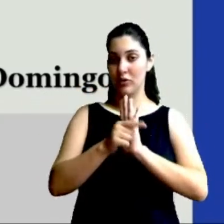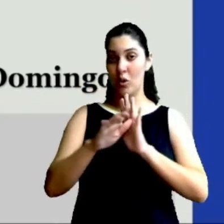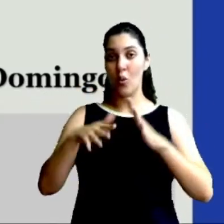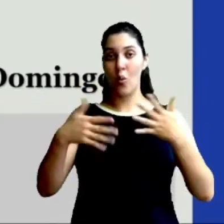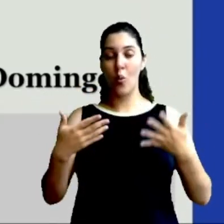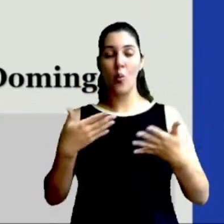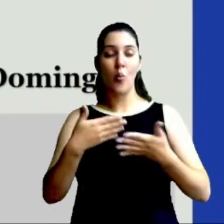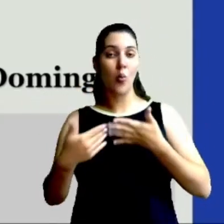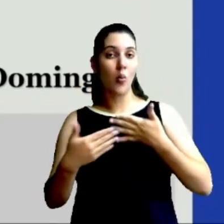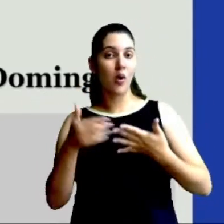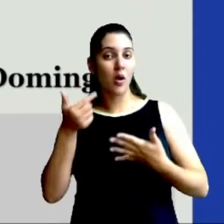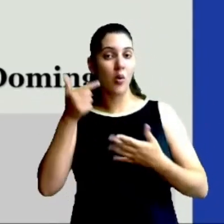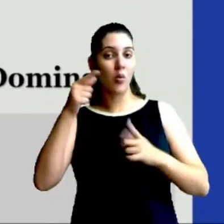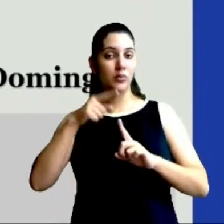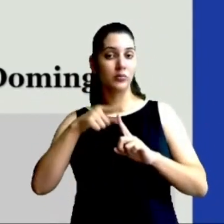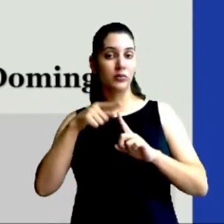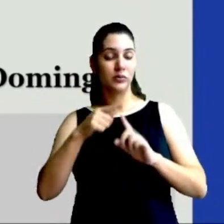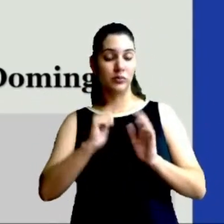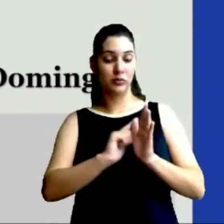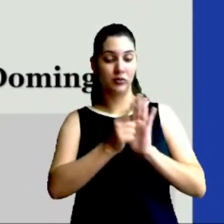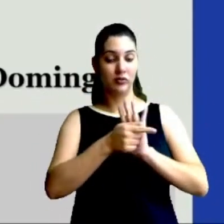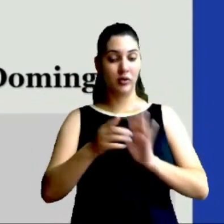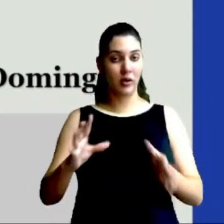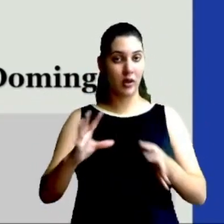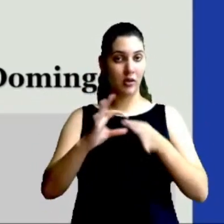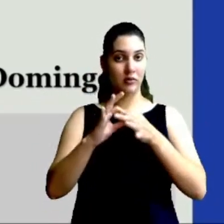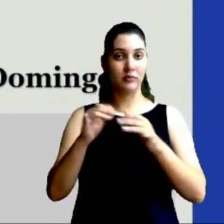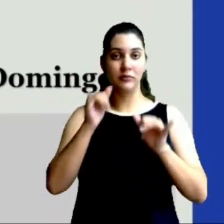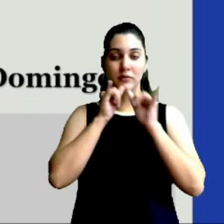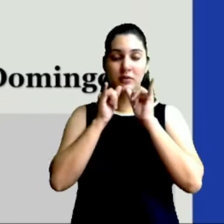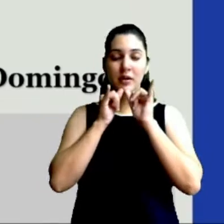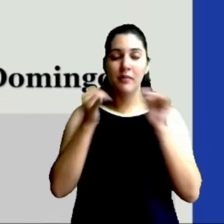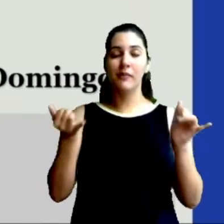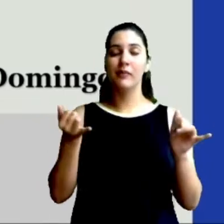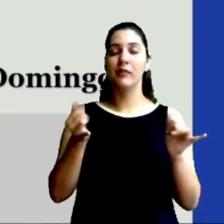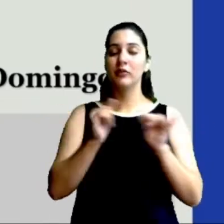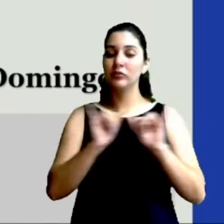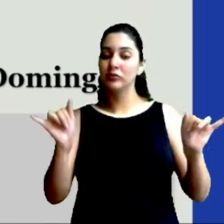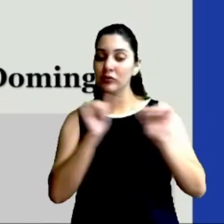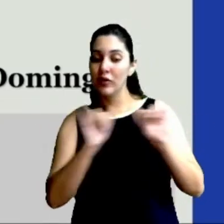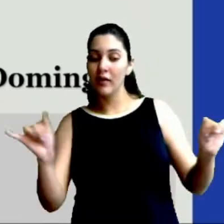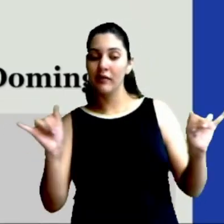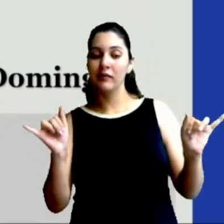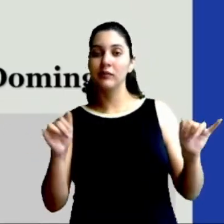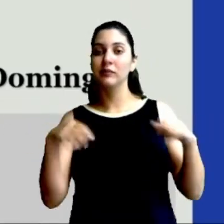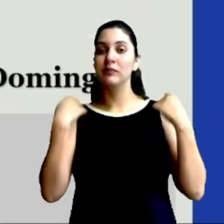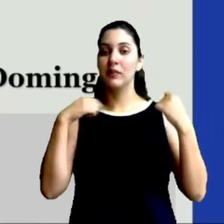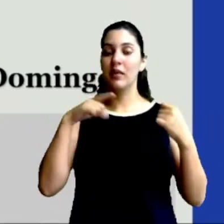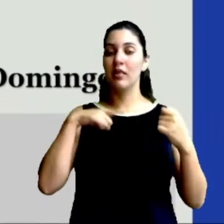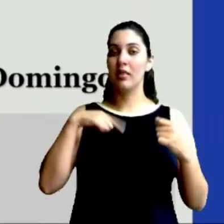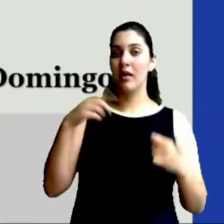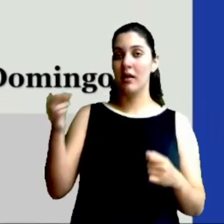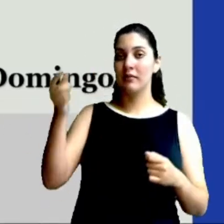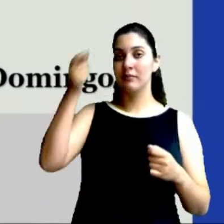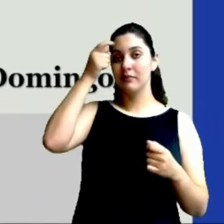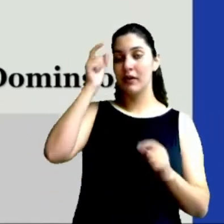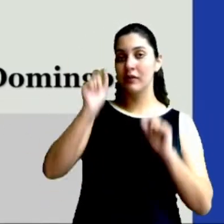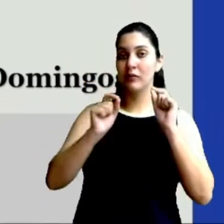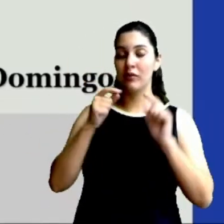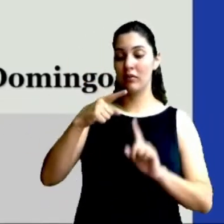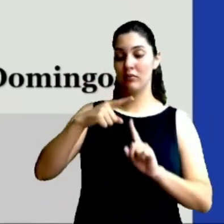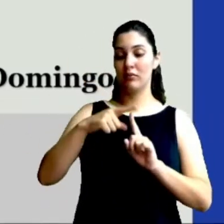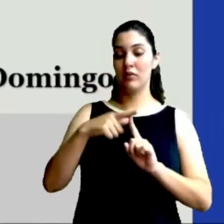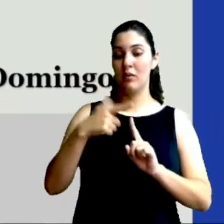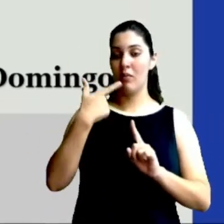qualquer outro tipo de gênero associado aí à propaganda, a gente precisa ter em mente sempre o tipo de